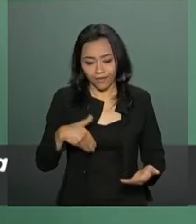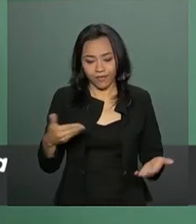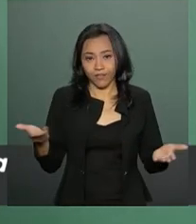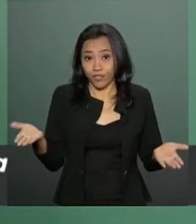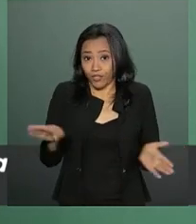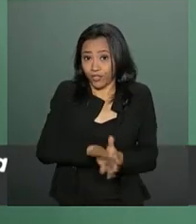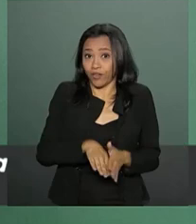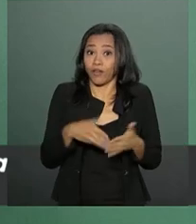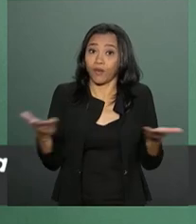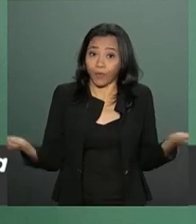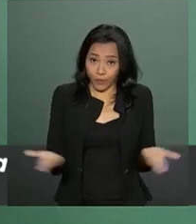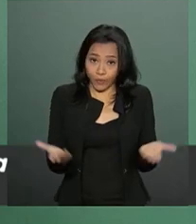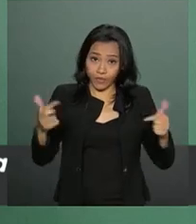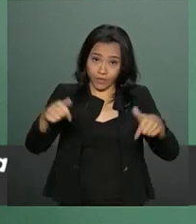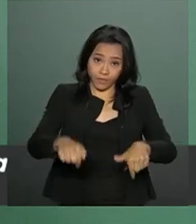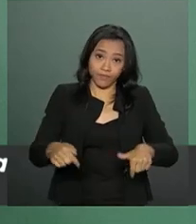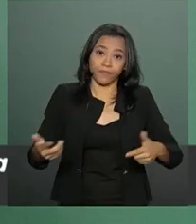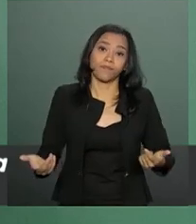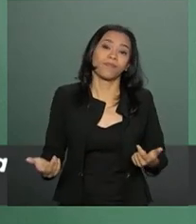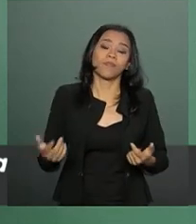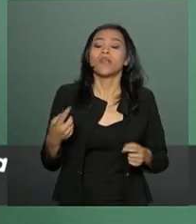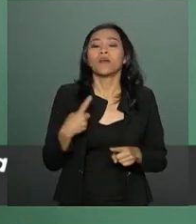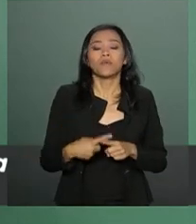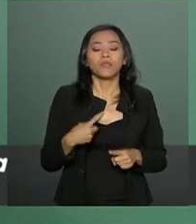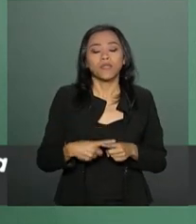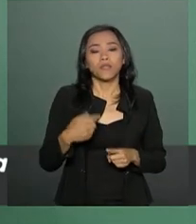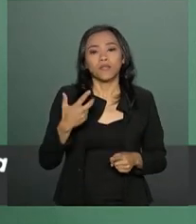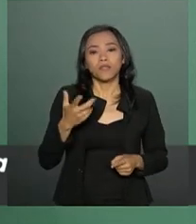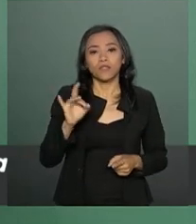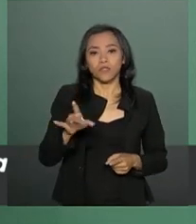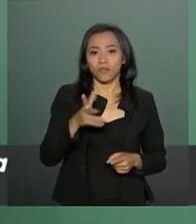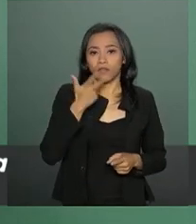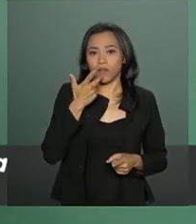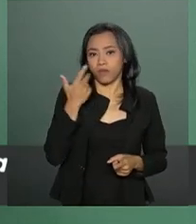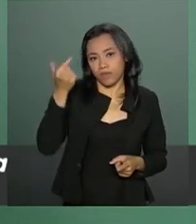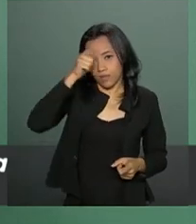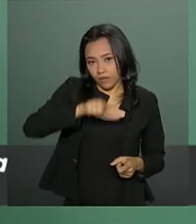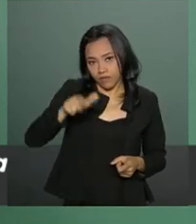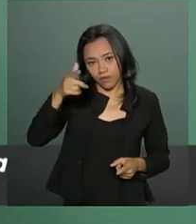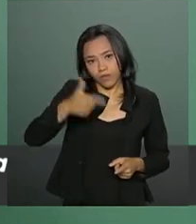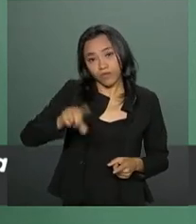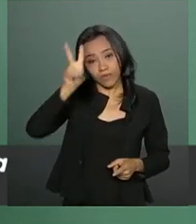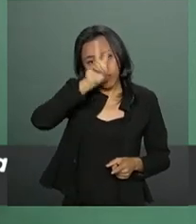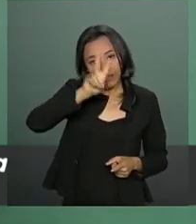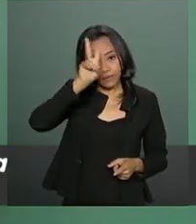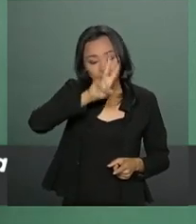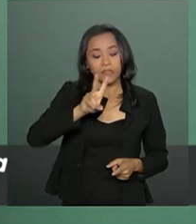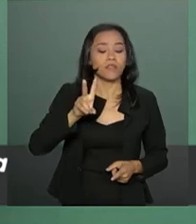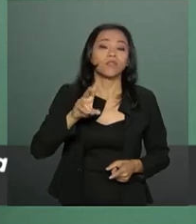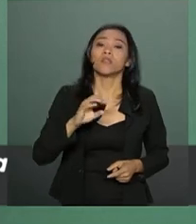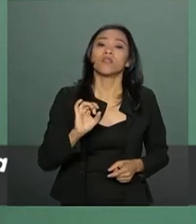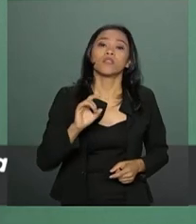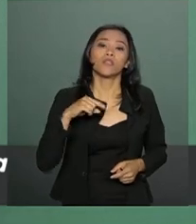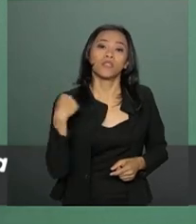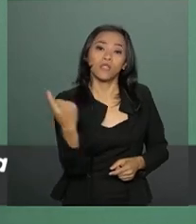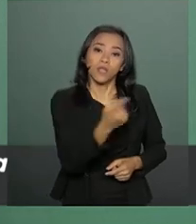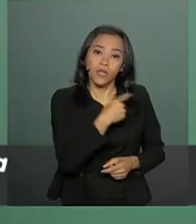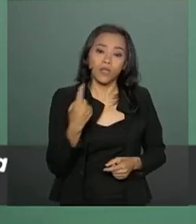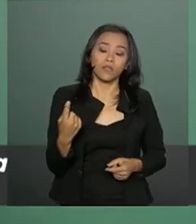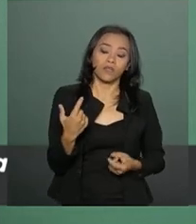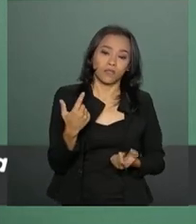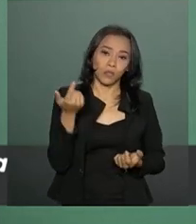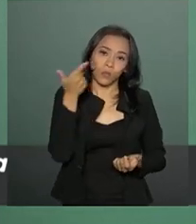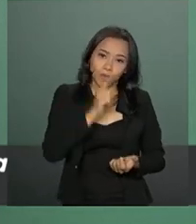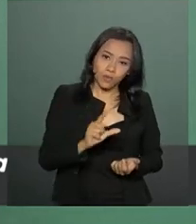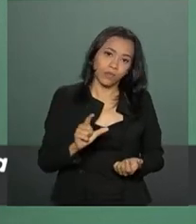até porque o relato apenas relembrando que inicialmente nós tomamos medidas